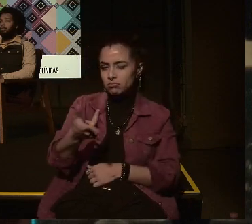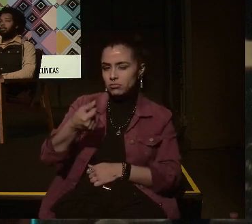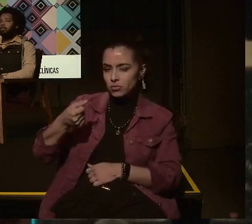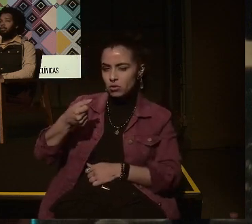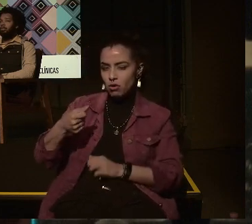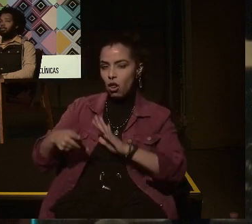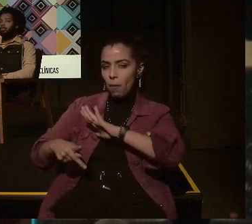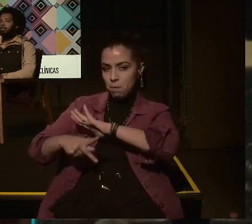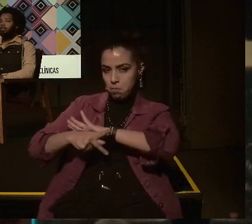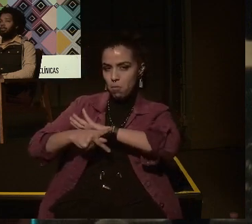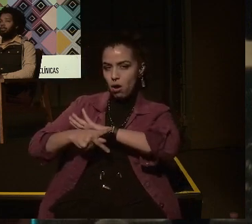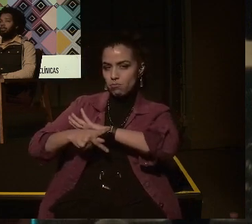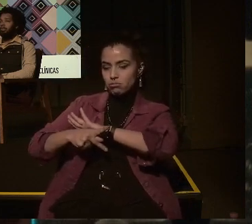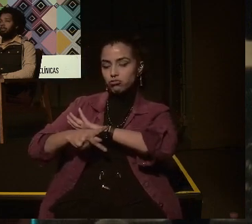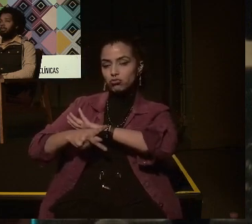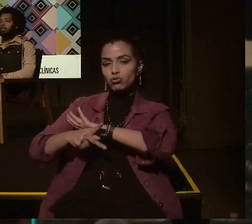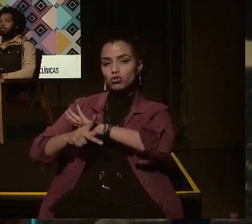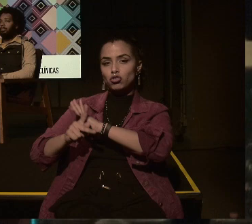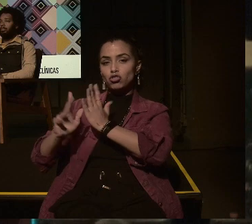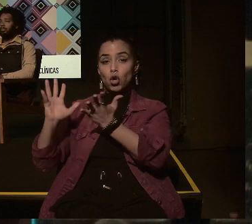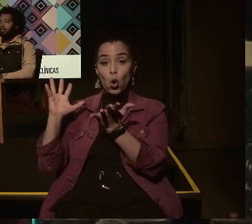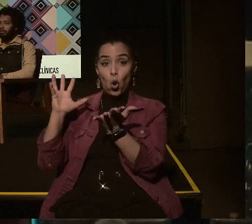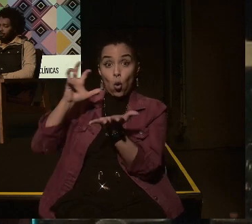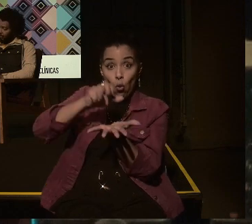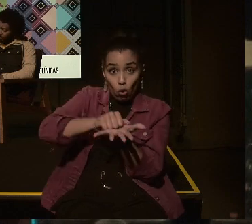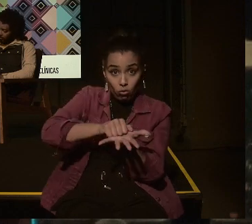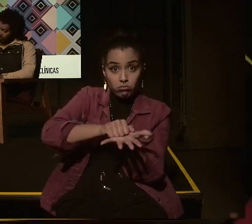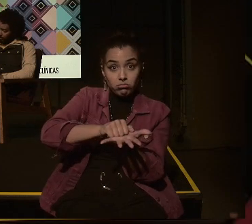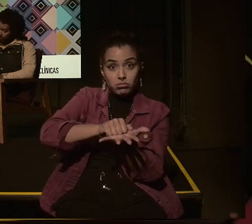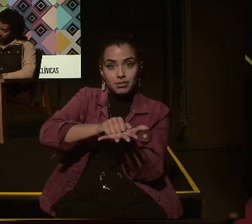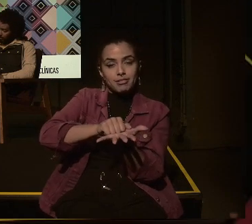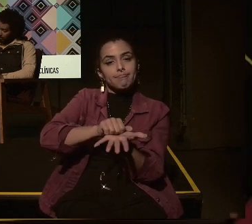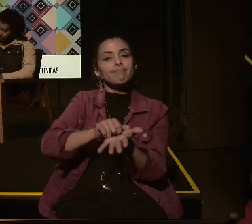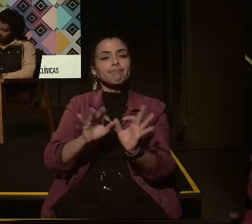coloniais que configurou o racismo brasileiro.